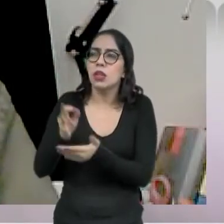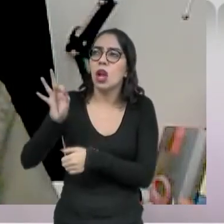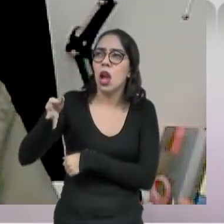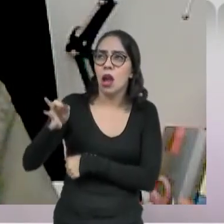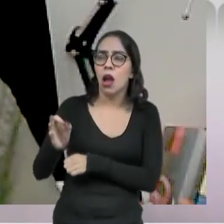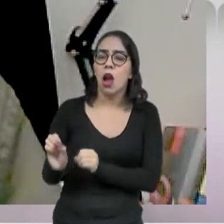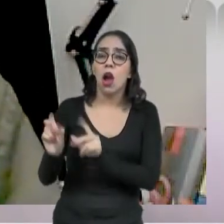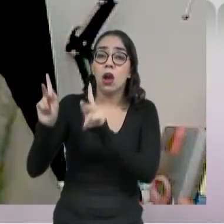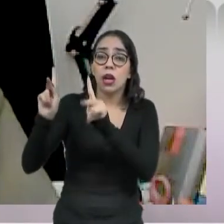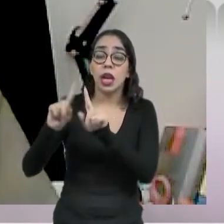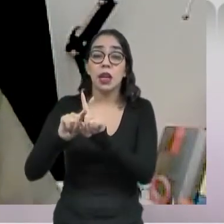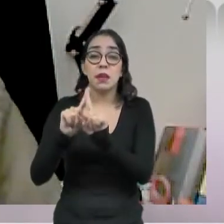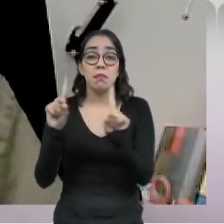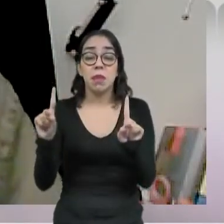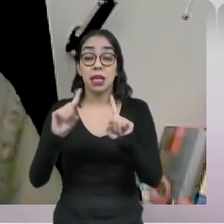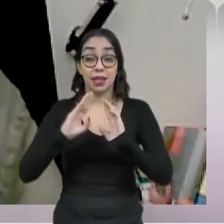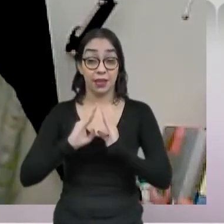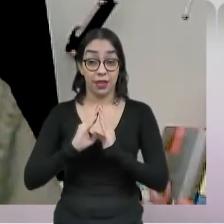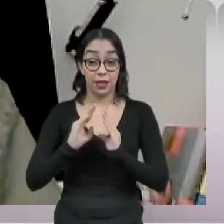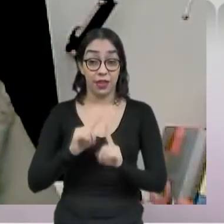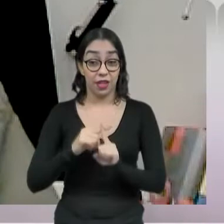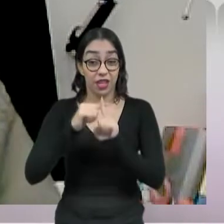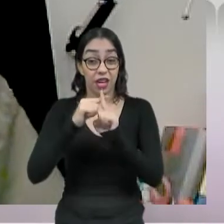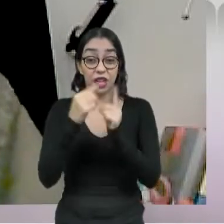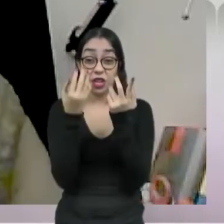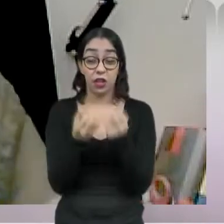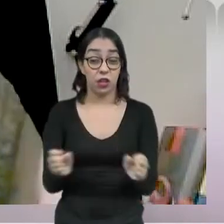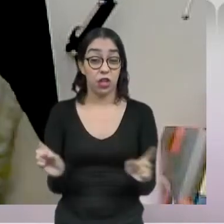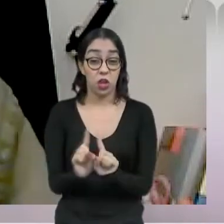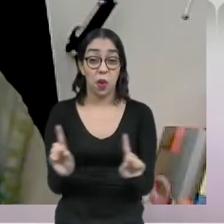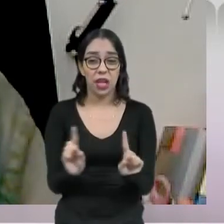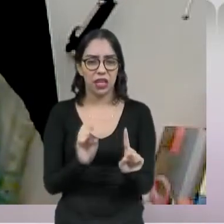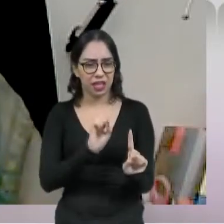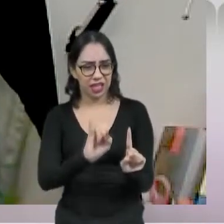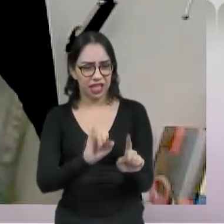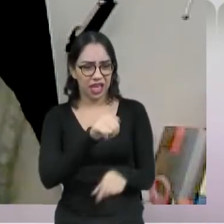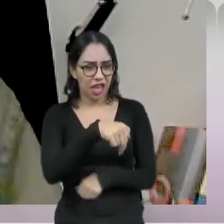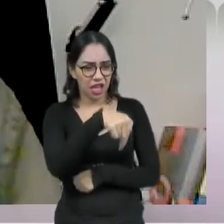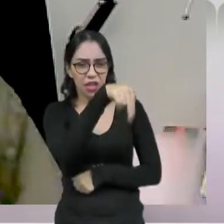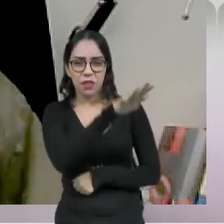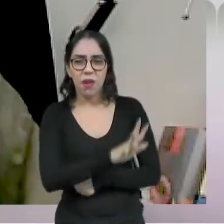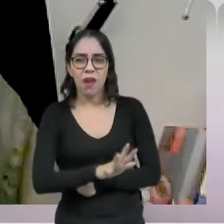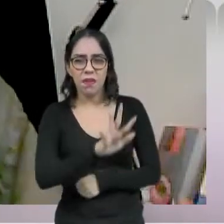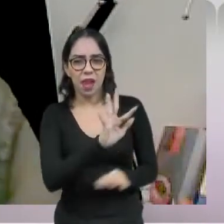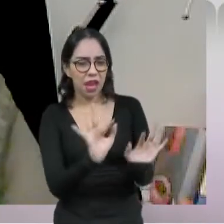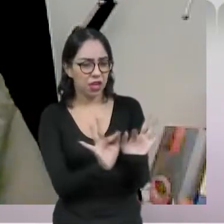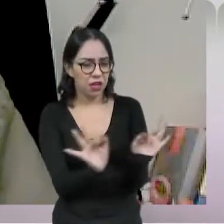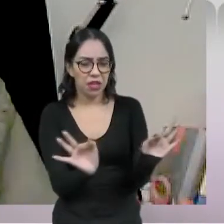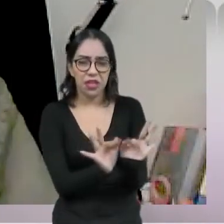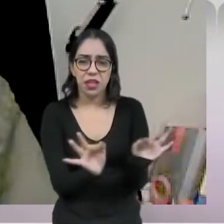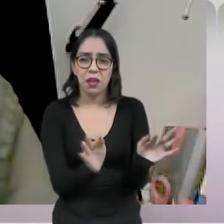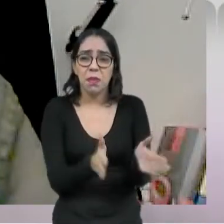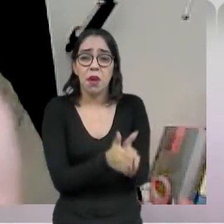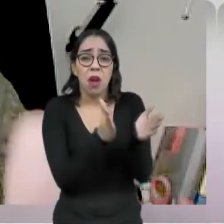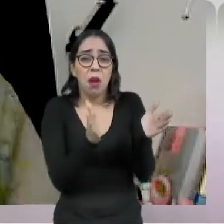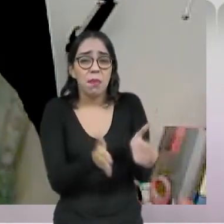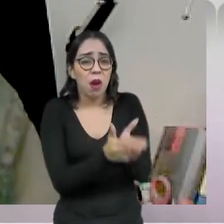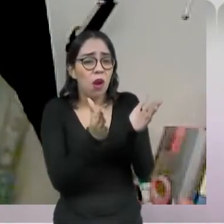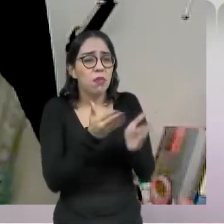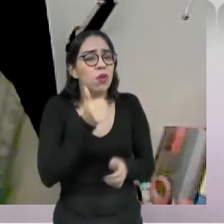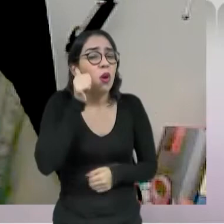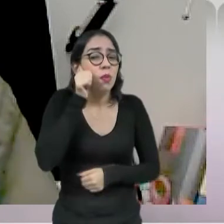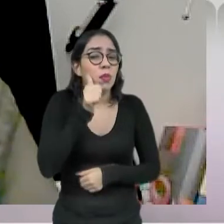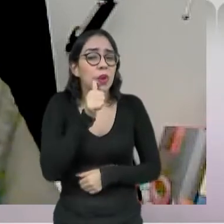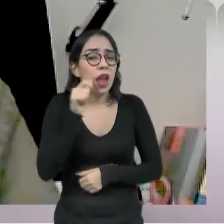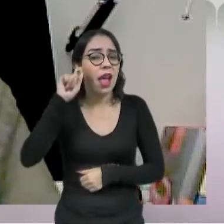enquanto a Igreja não admitia a hipótese de gente simples do interior do Ceará, gente pobre, no caso, uma negra